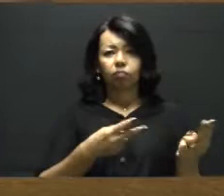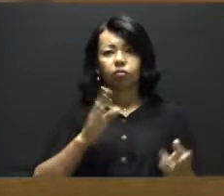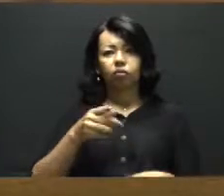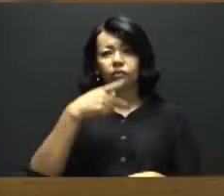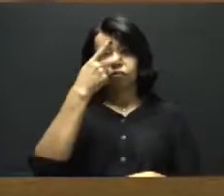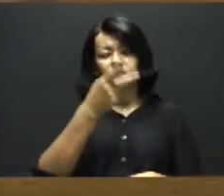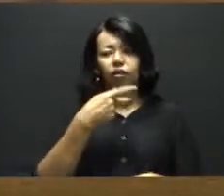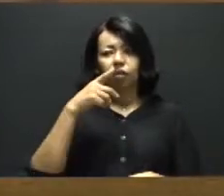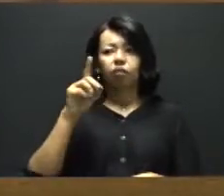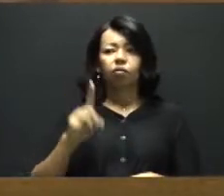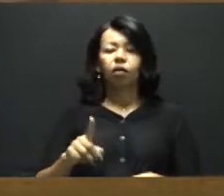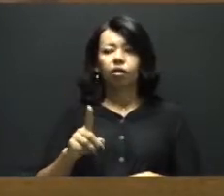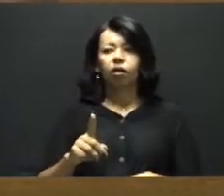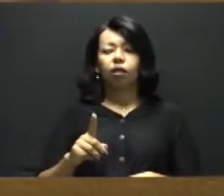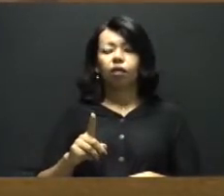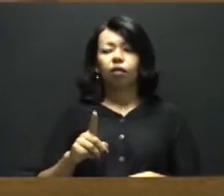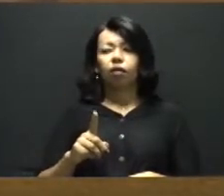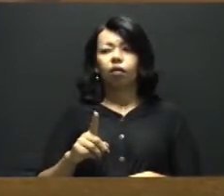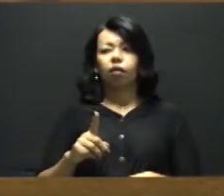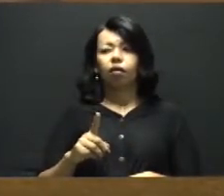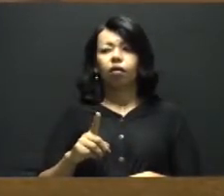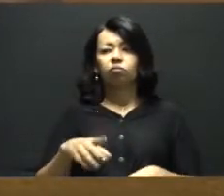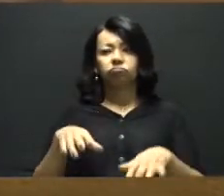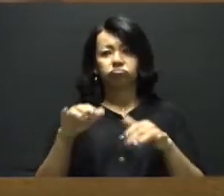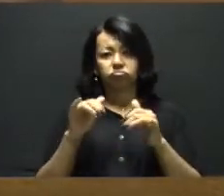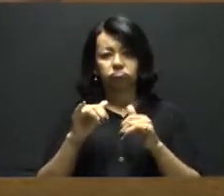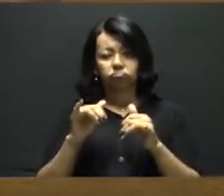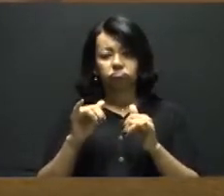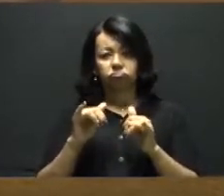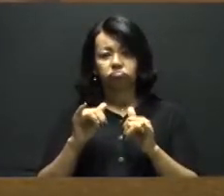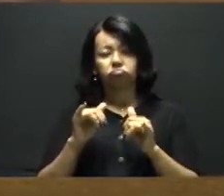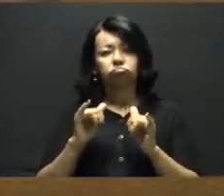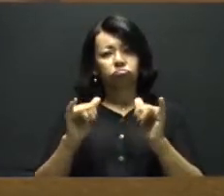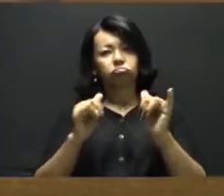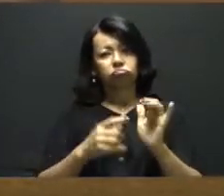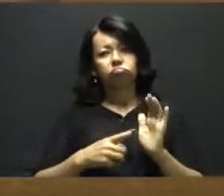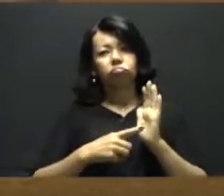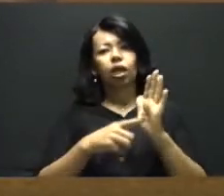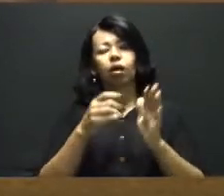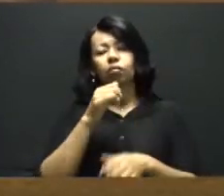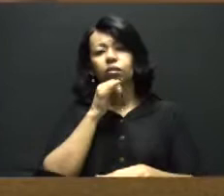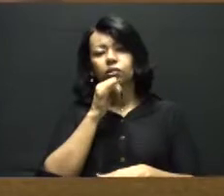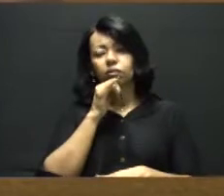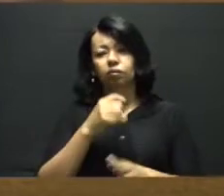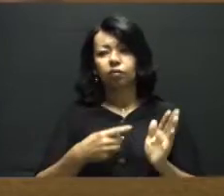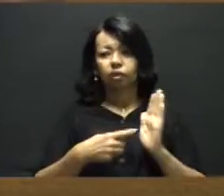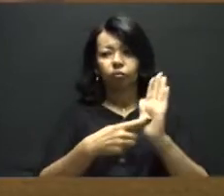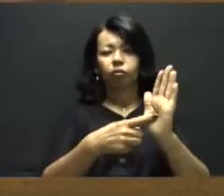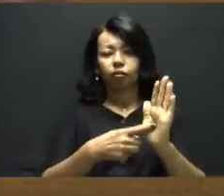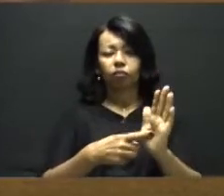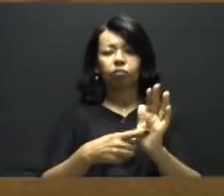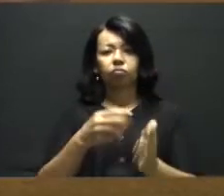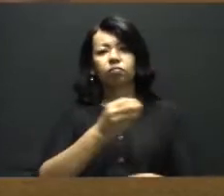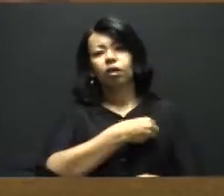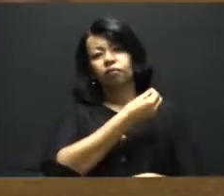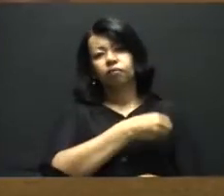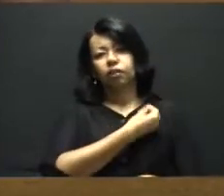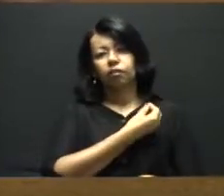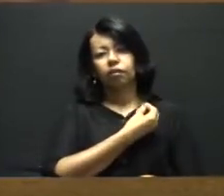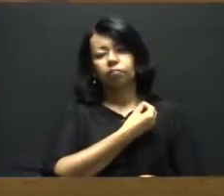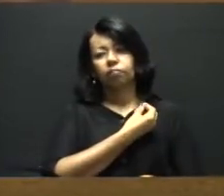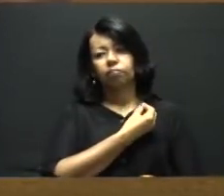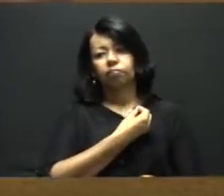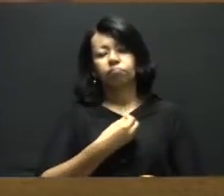é levar e falou testemunho testemunhar as da vida abraçar